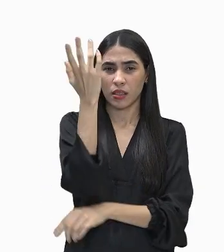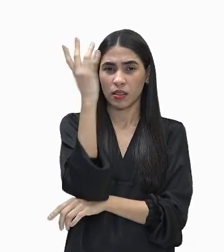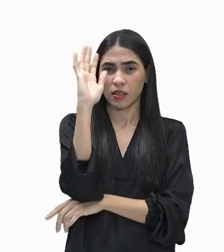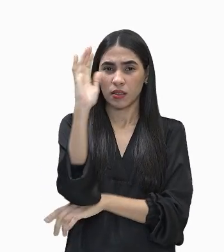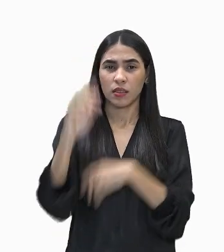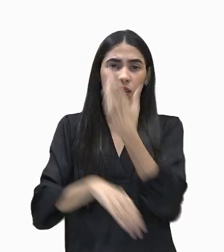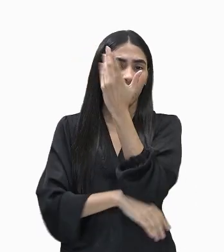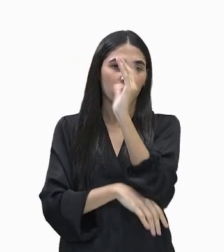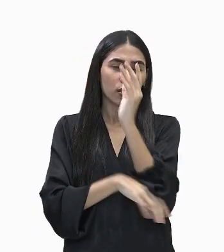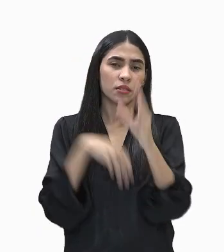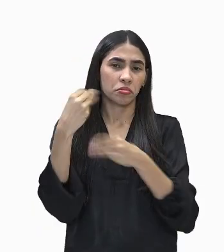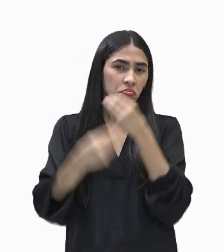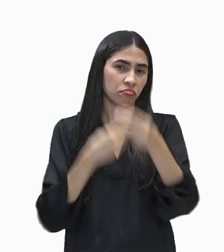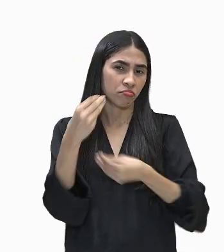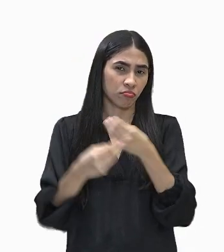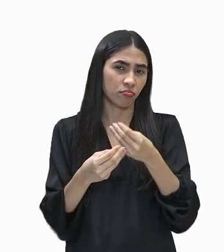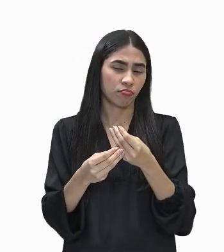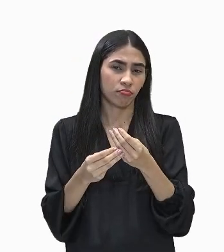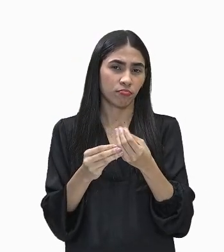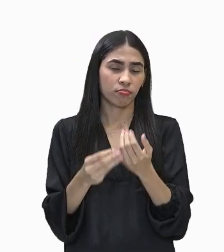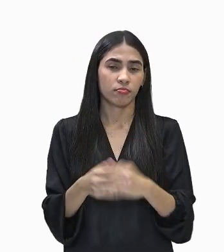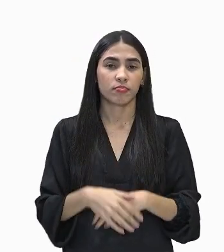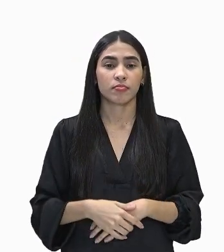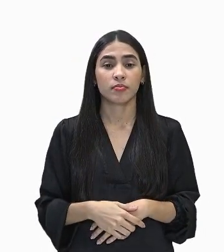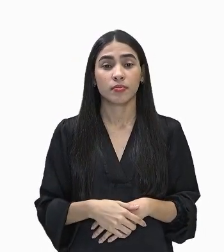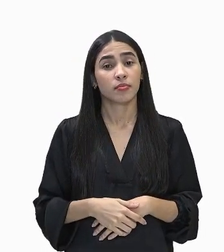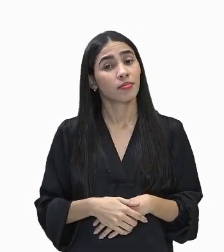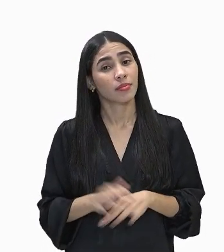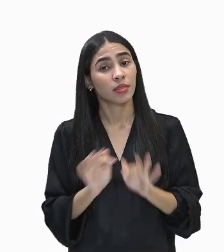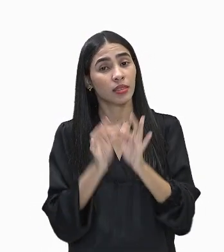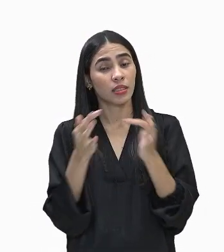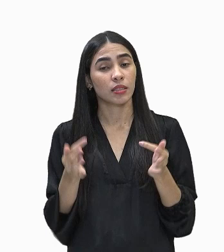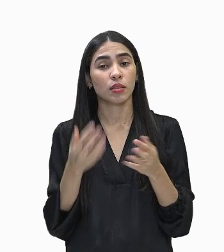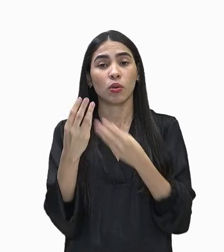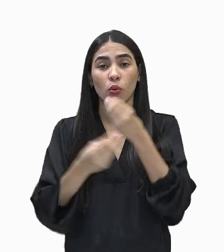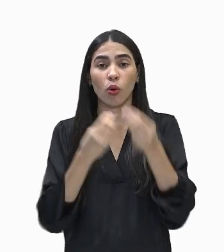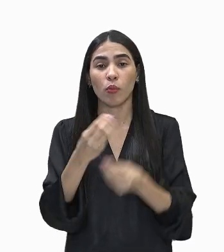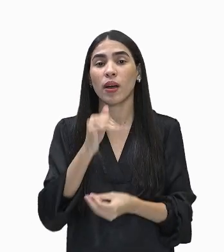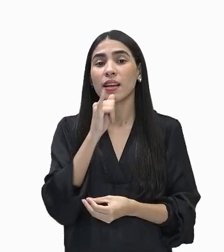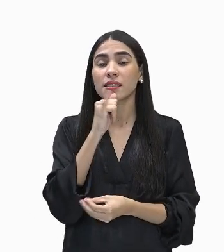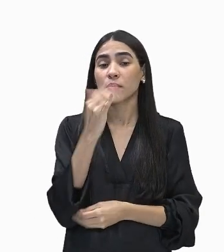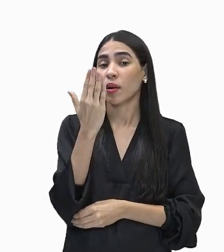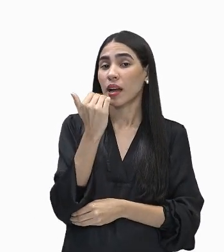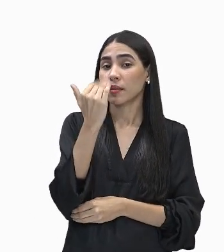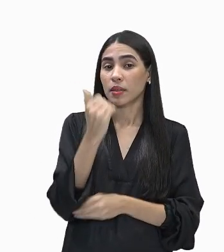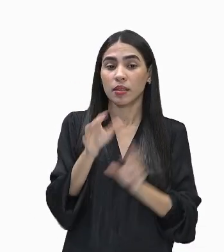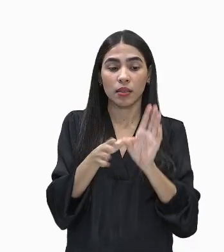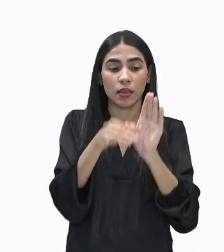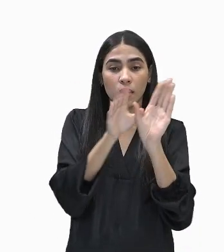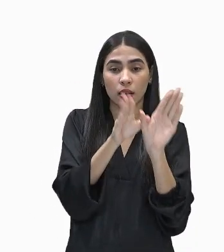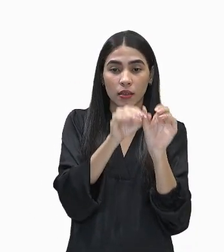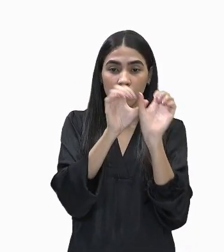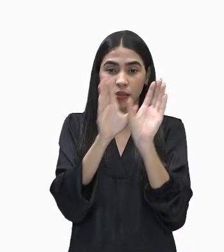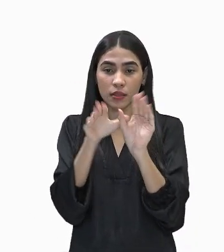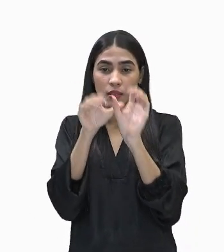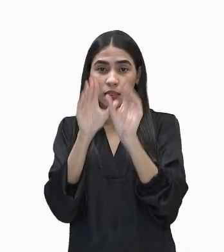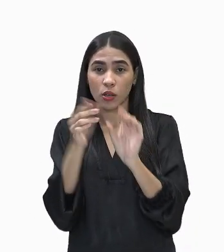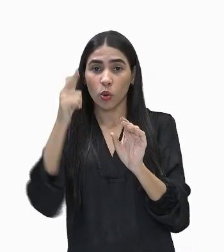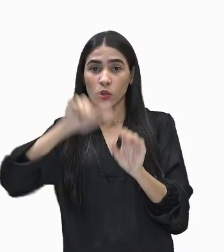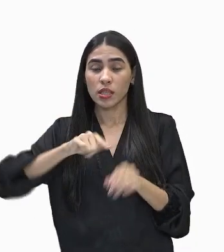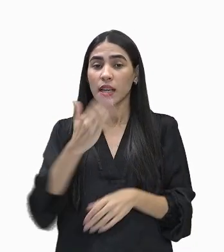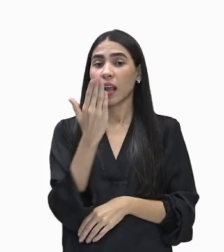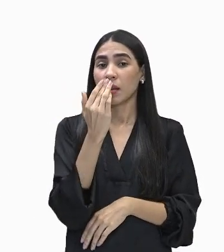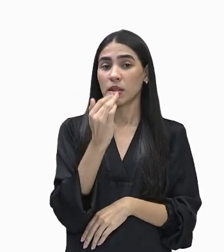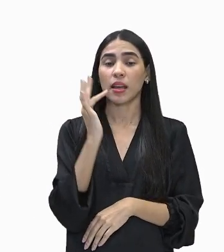a manutenção dessa grande biodiversidade, simplesmente se alimentando. As aves que têm o hábito de se alimentar de